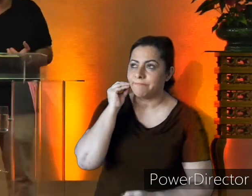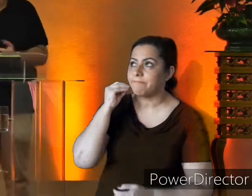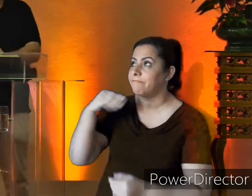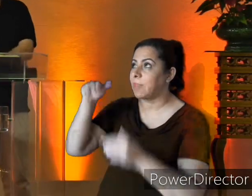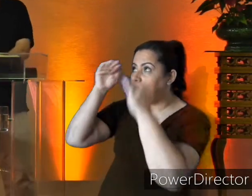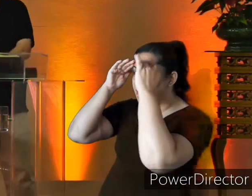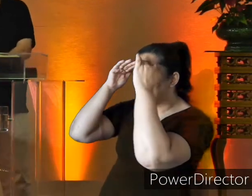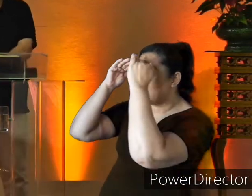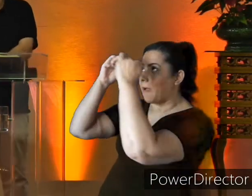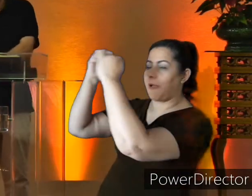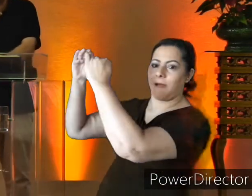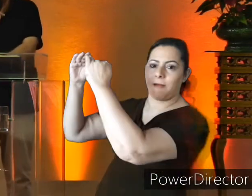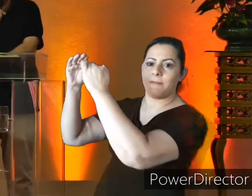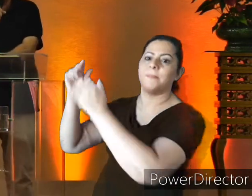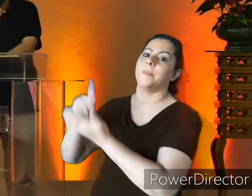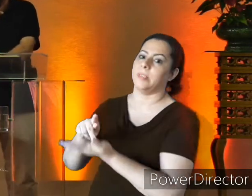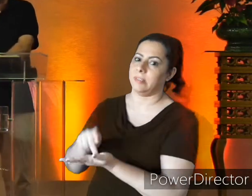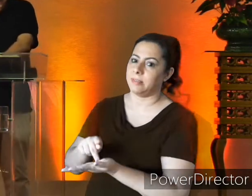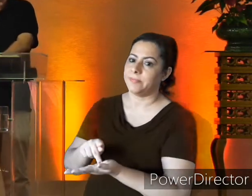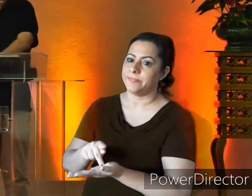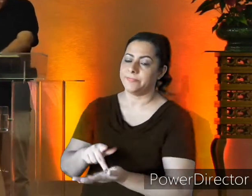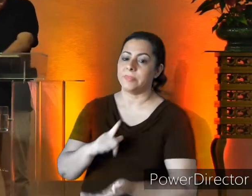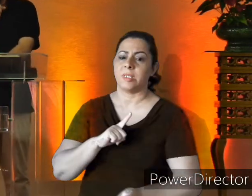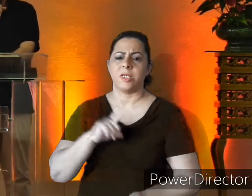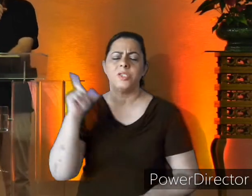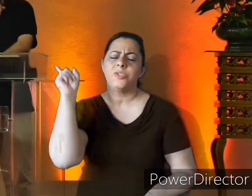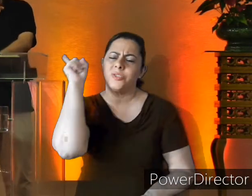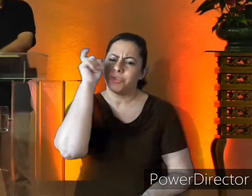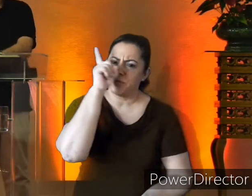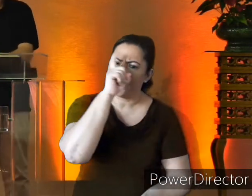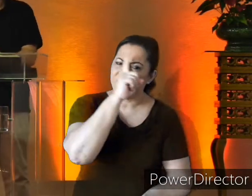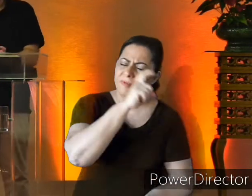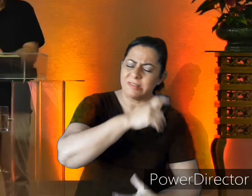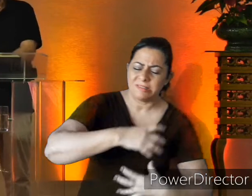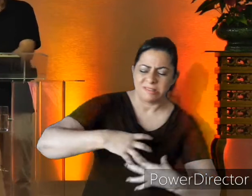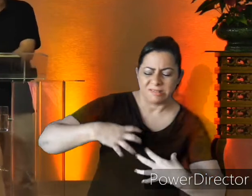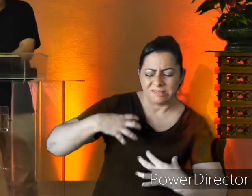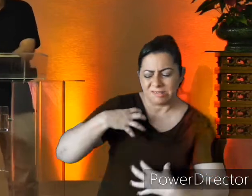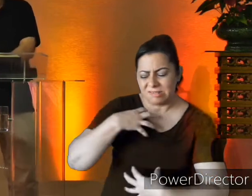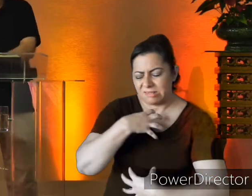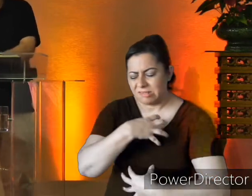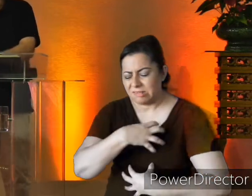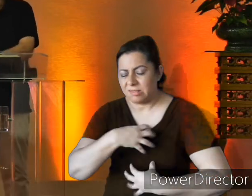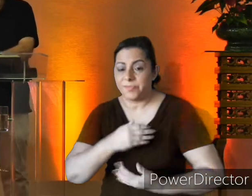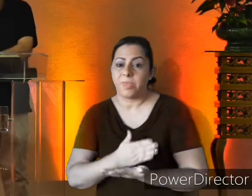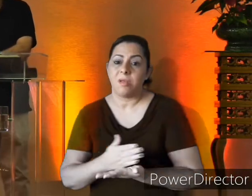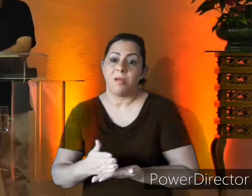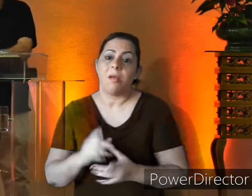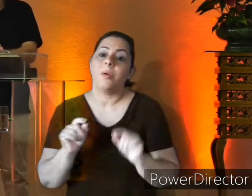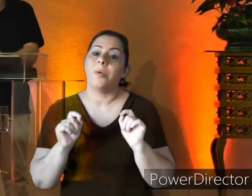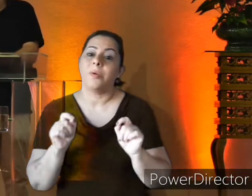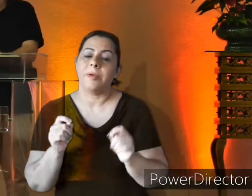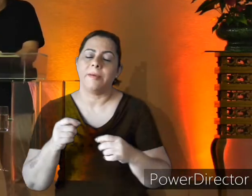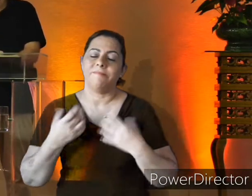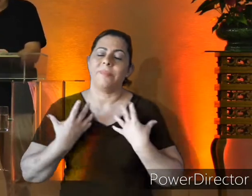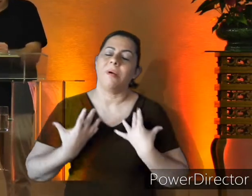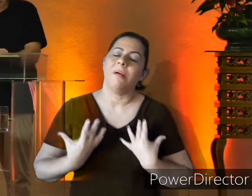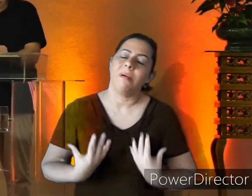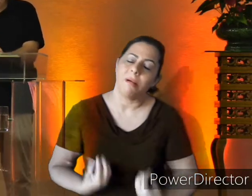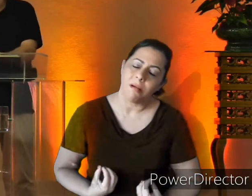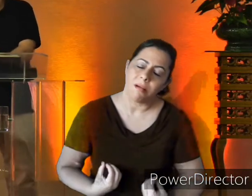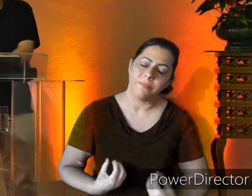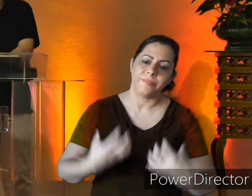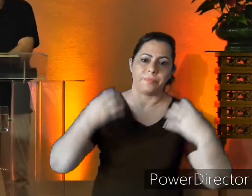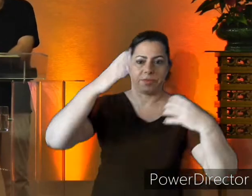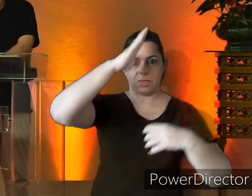vidas, abaixam a espada, tiram a armadura, descansam, relaxam, mas o profeta diz que o nosso descanso